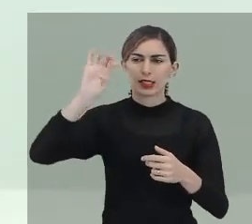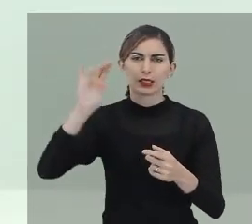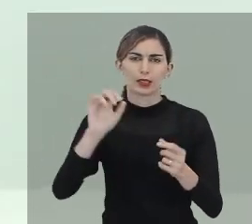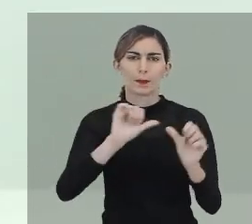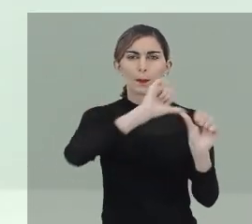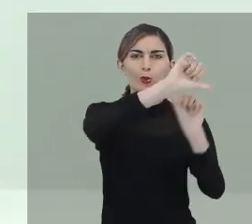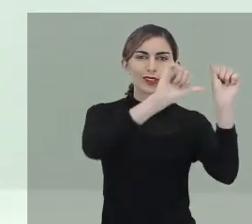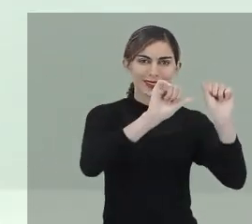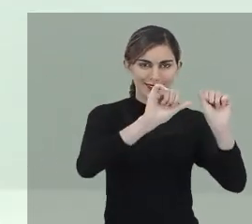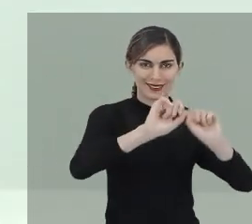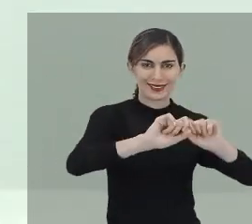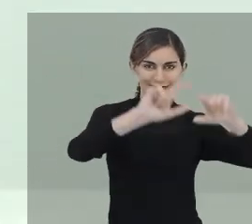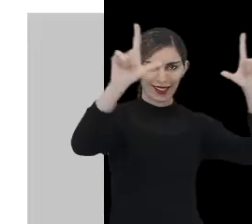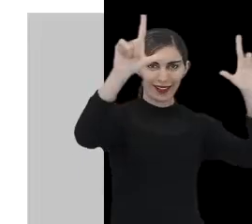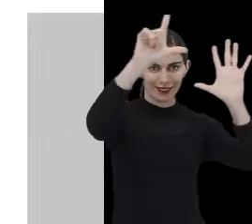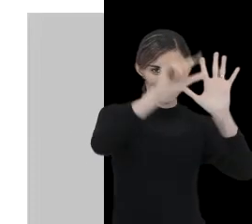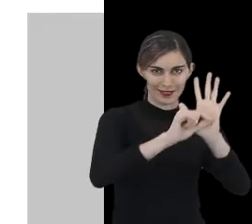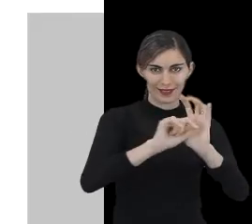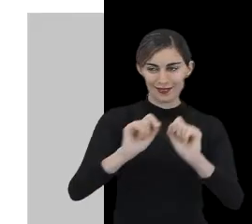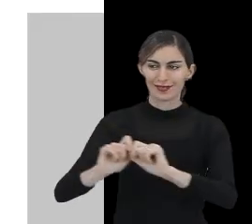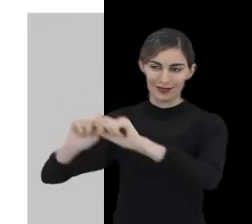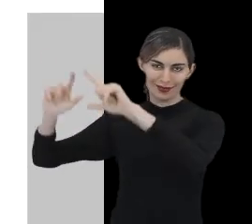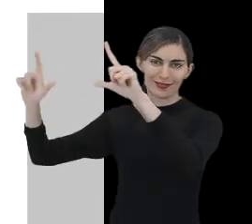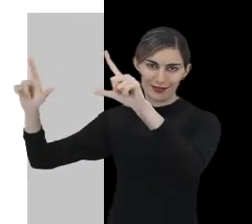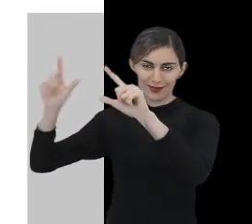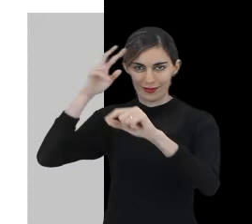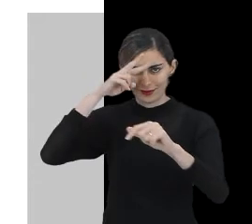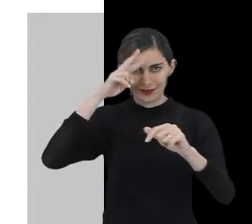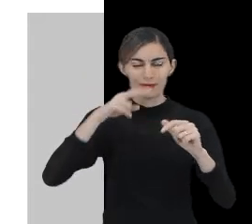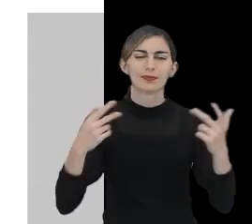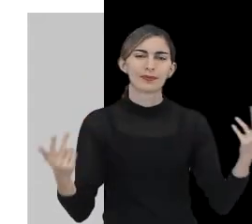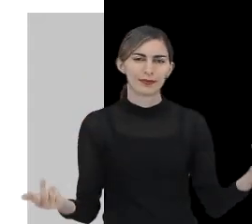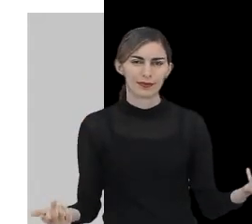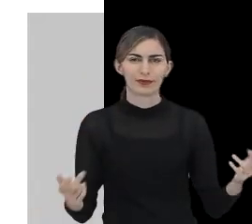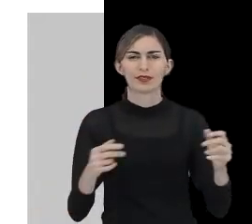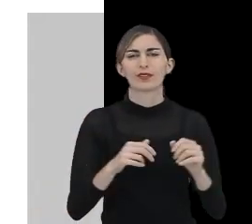de transição de tela, em vez de ser Action Image Capture,